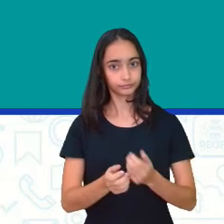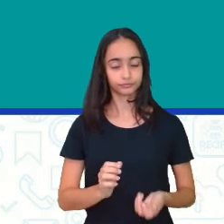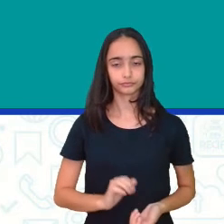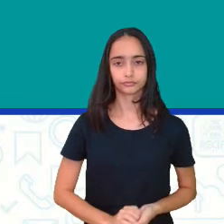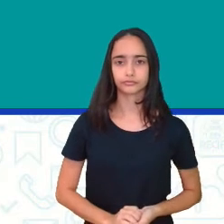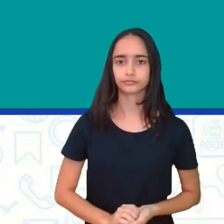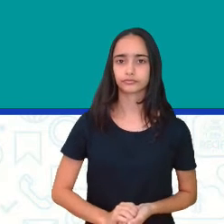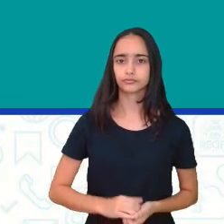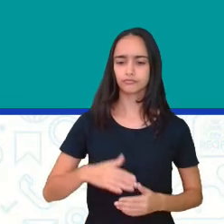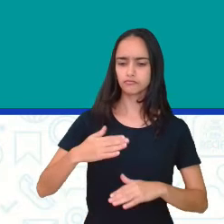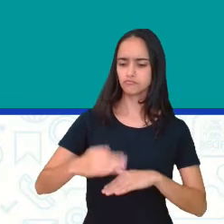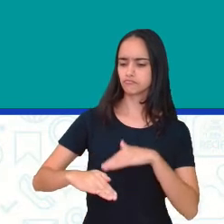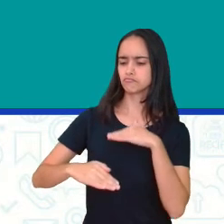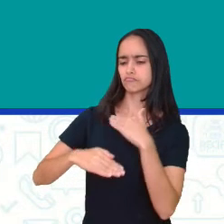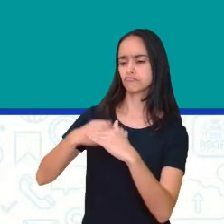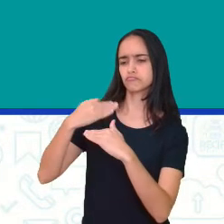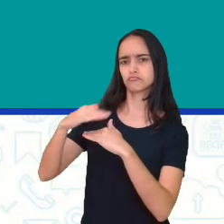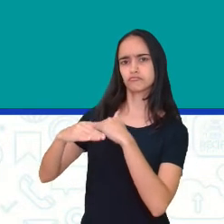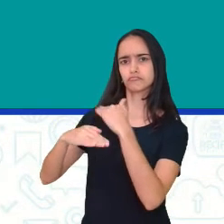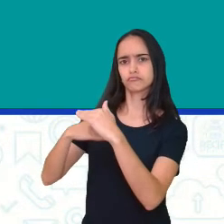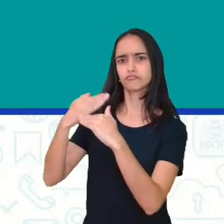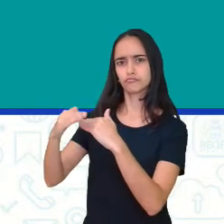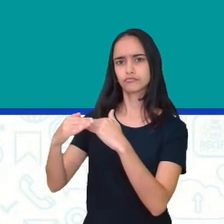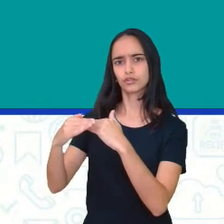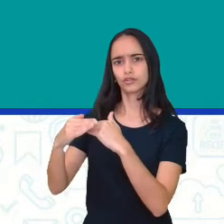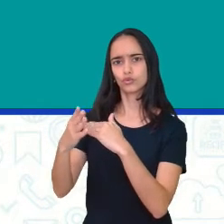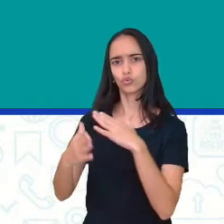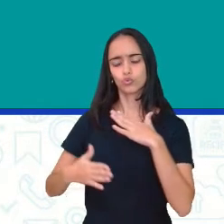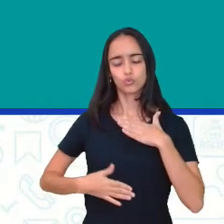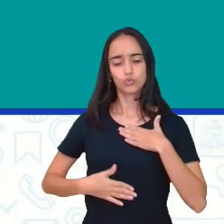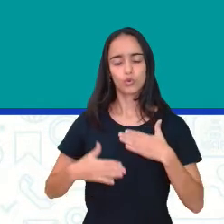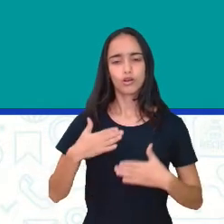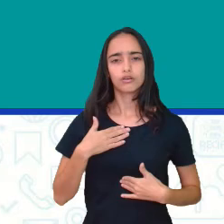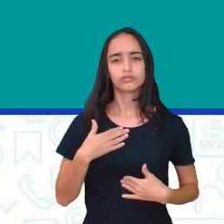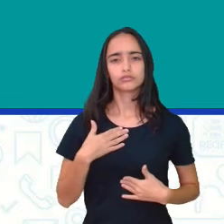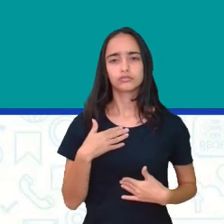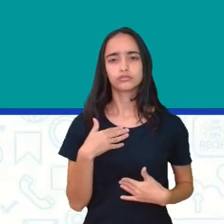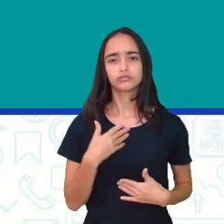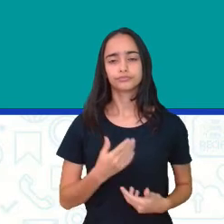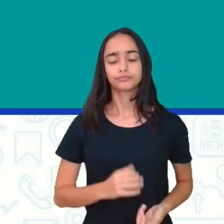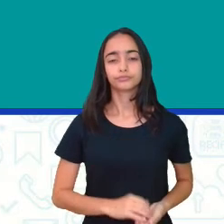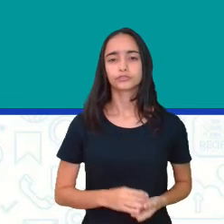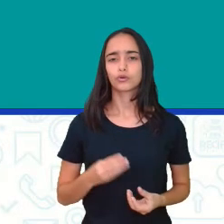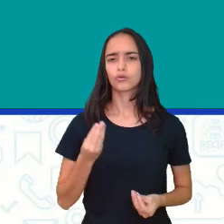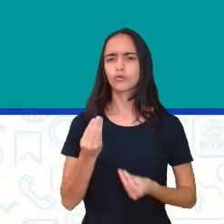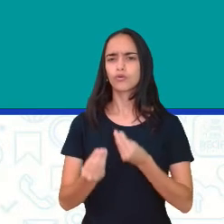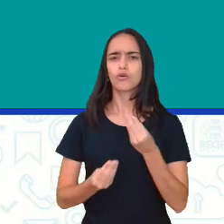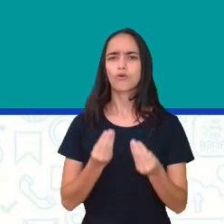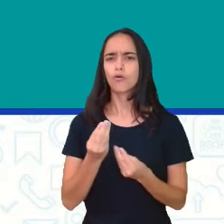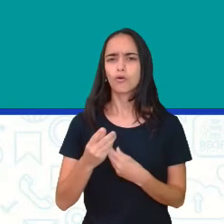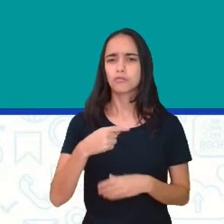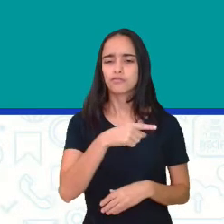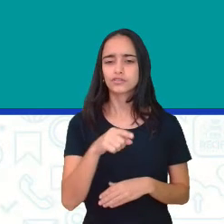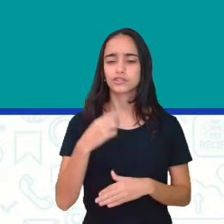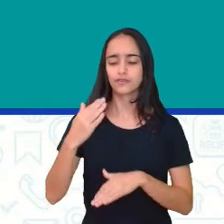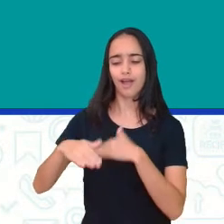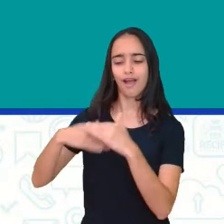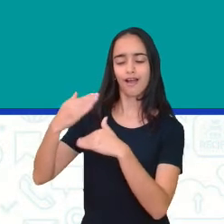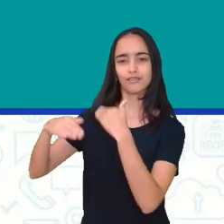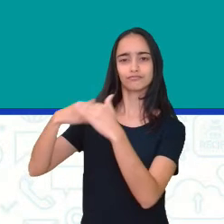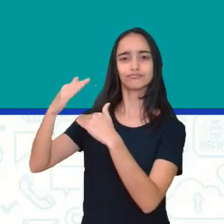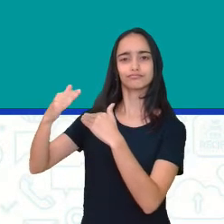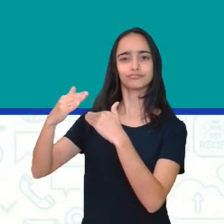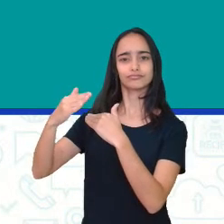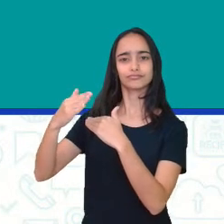a evolução do condicionamento. Então, é como você vai evoluindo aí nas suas